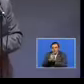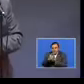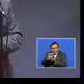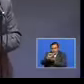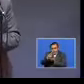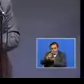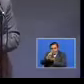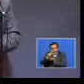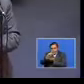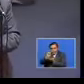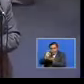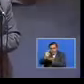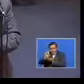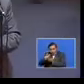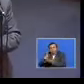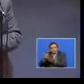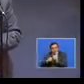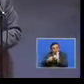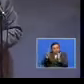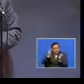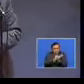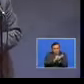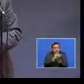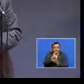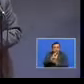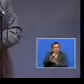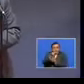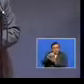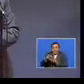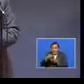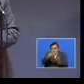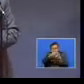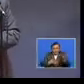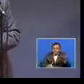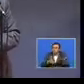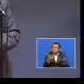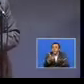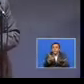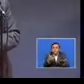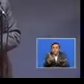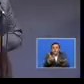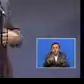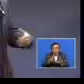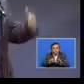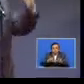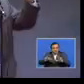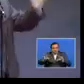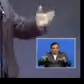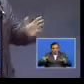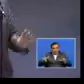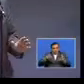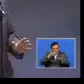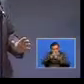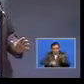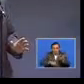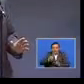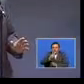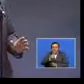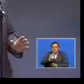Carta Capital está incluída no clipe. Mas a matéria não está, diferentemente da matéria da Veja. E eu tenho certeza que isso não